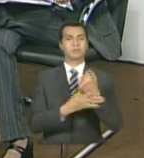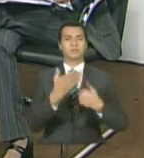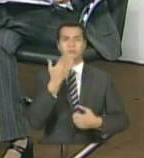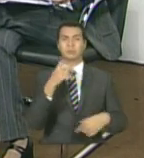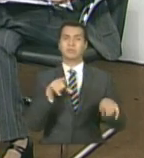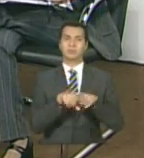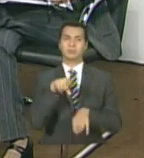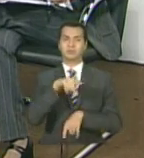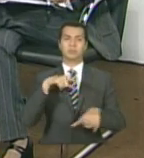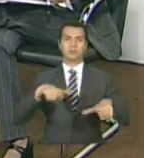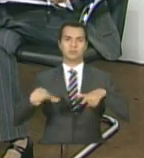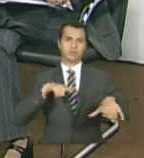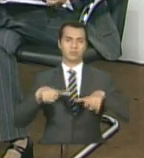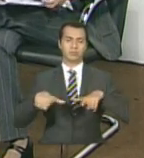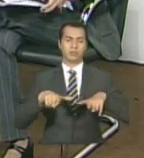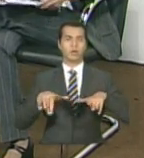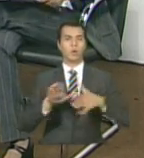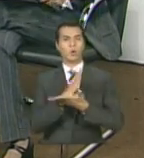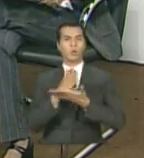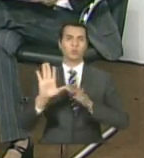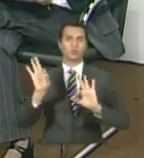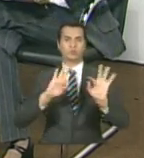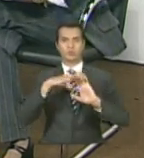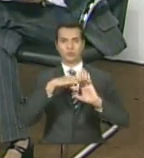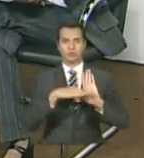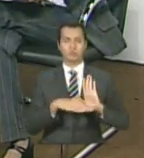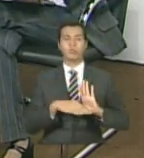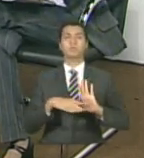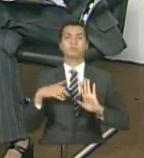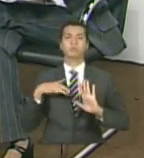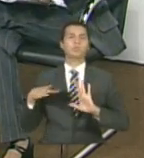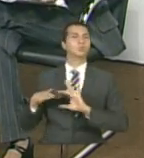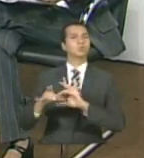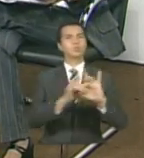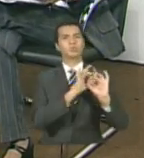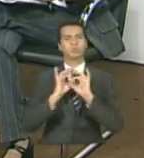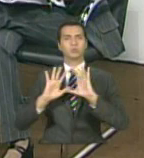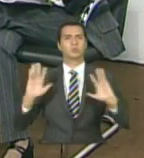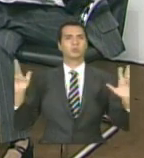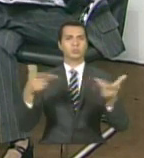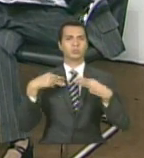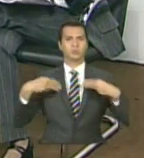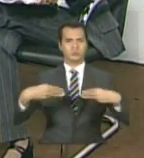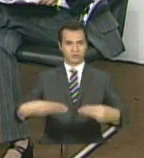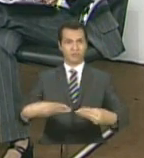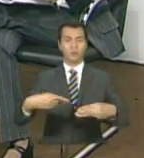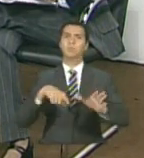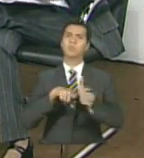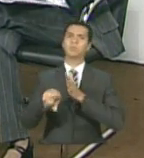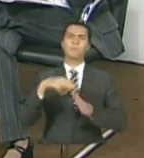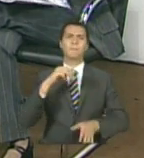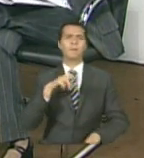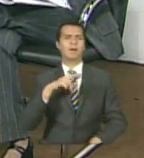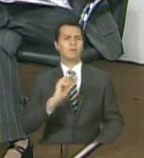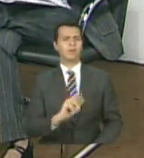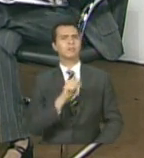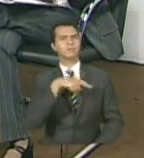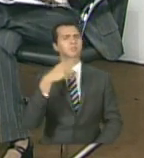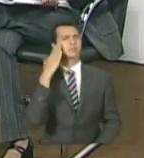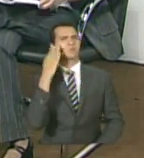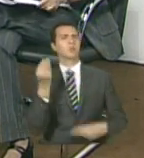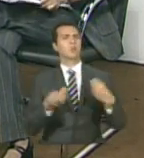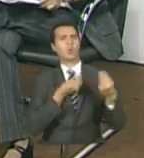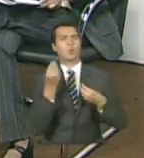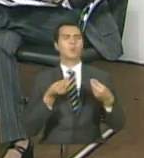trabalha com programas envolvendo todos os ministérios. Maia, como é que você acha que tudo isso vai ser representado e a